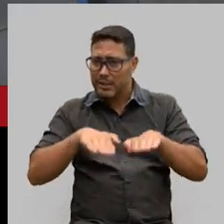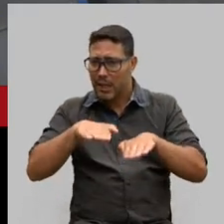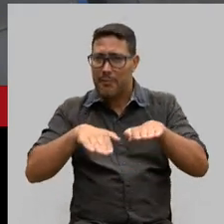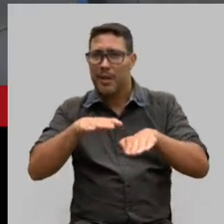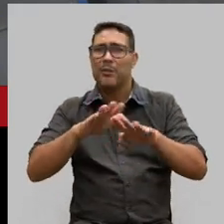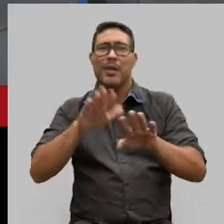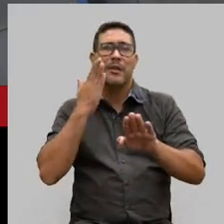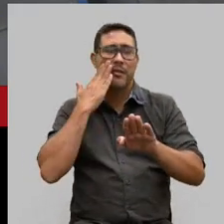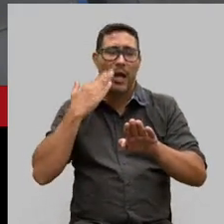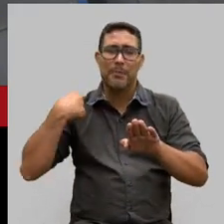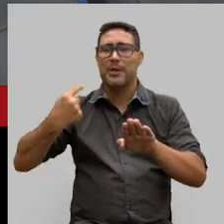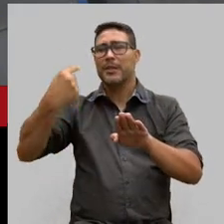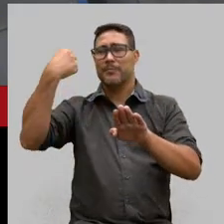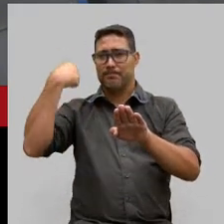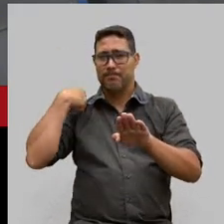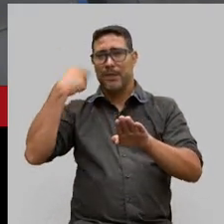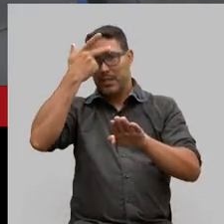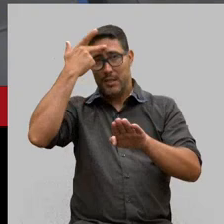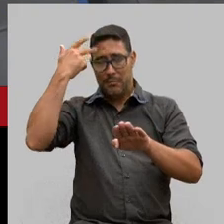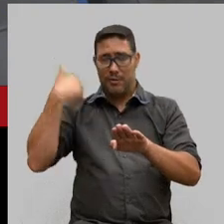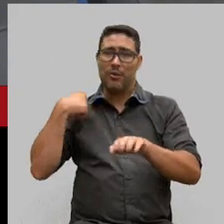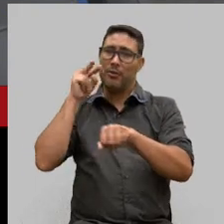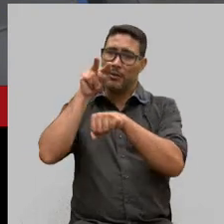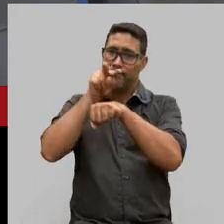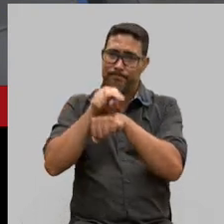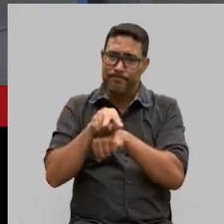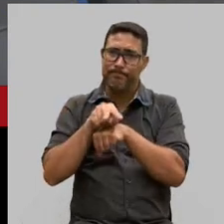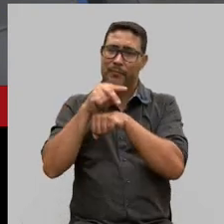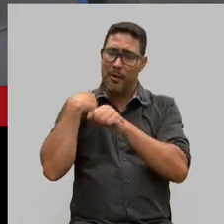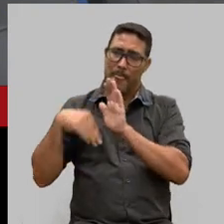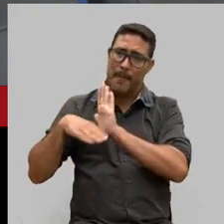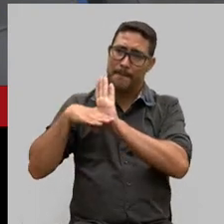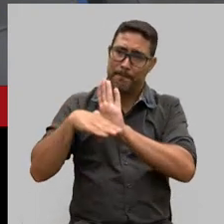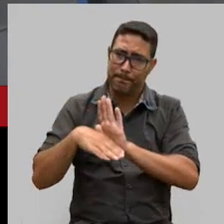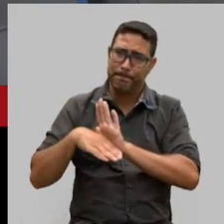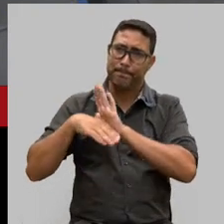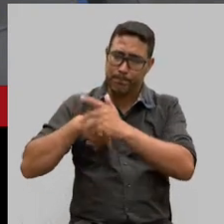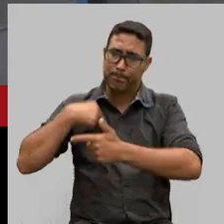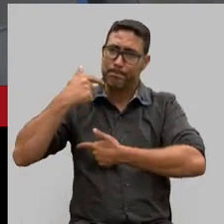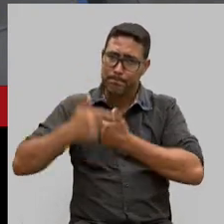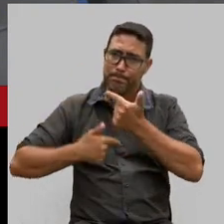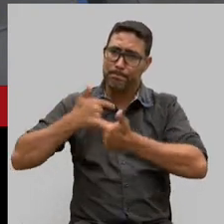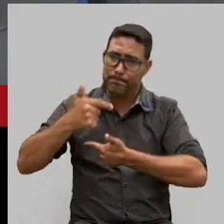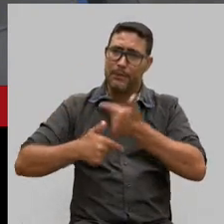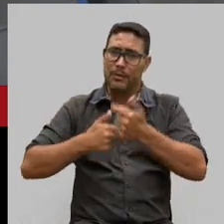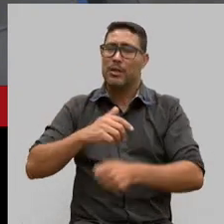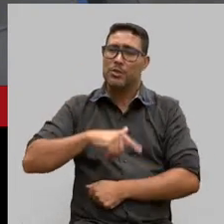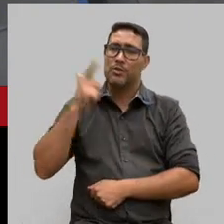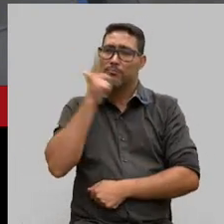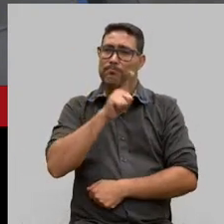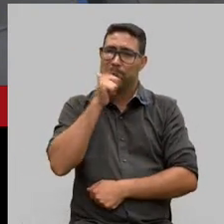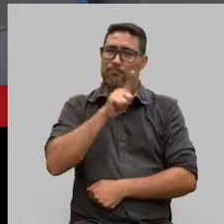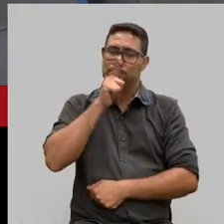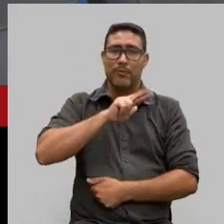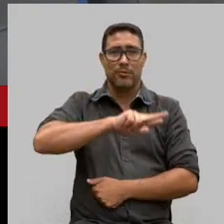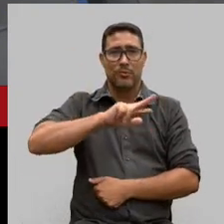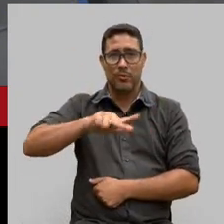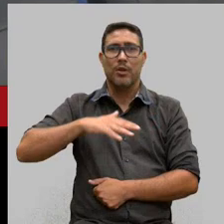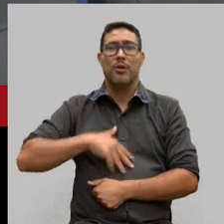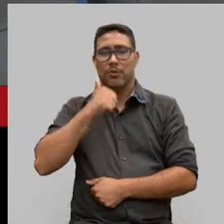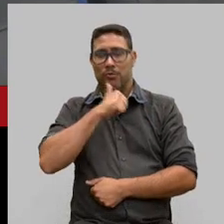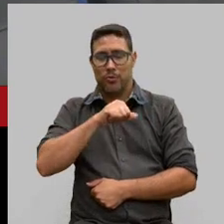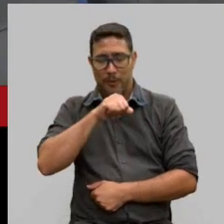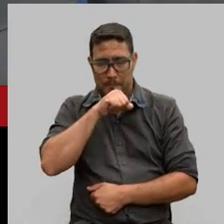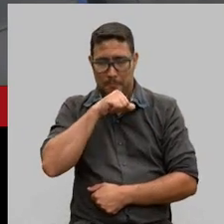lá atrás olhando ó para nós e trabalhando para que nós conquistamos dia a dia S solo vivo com